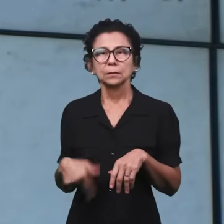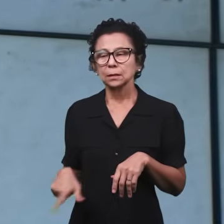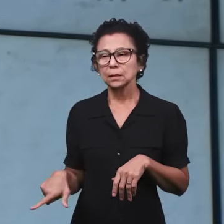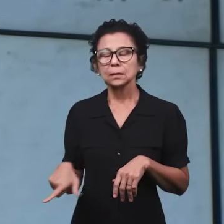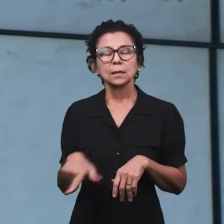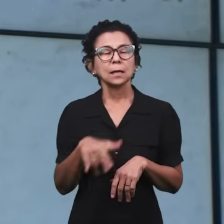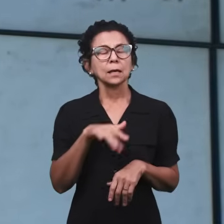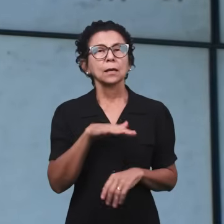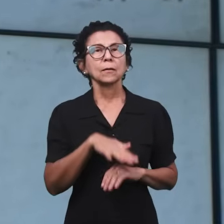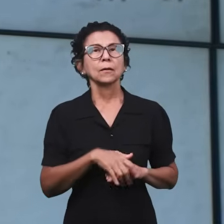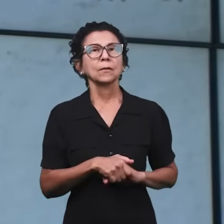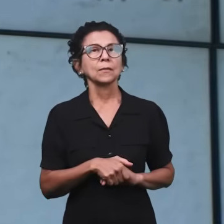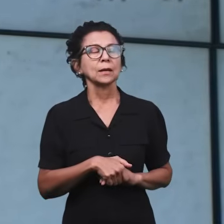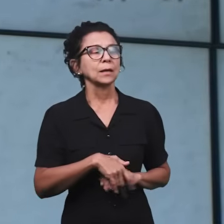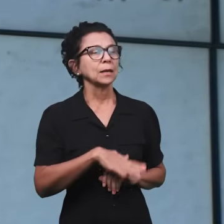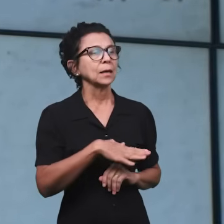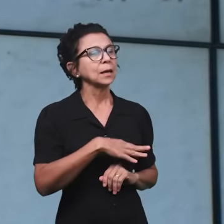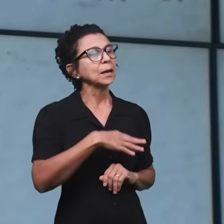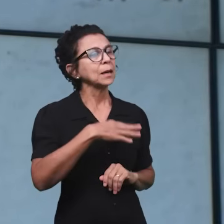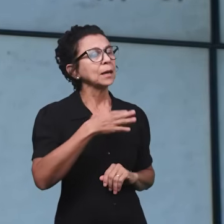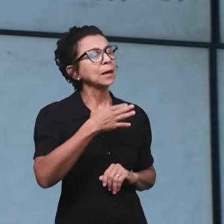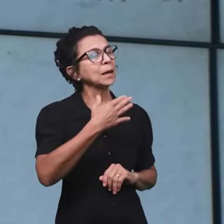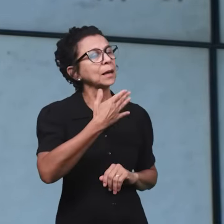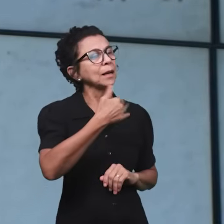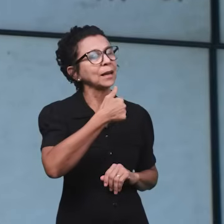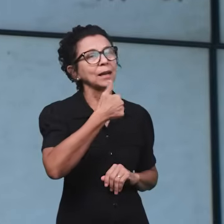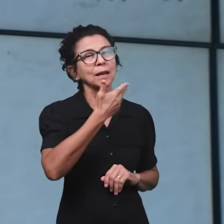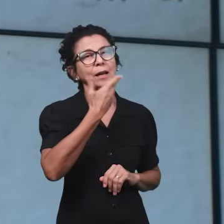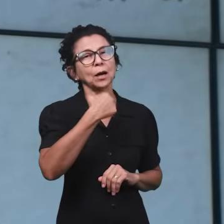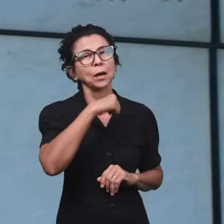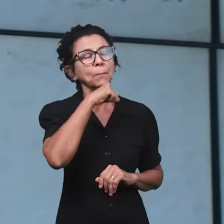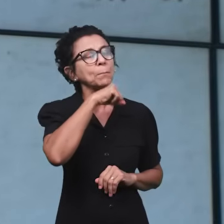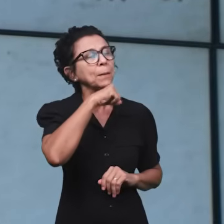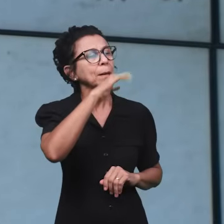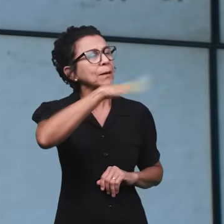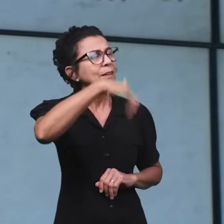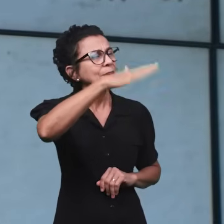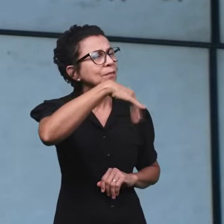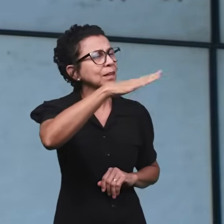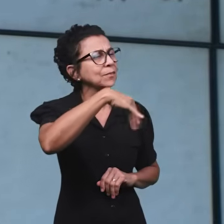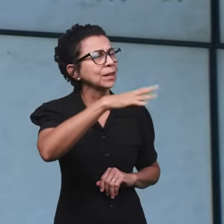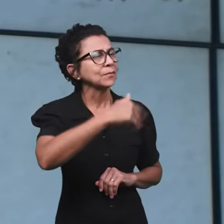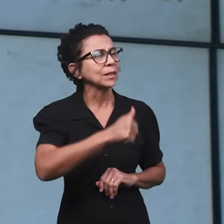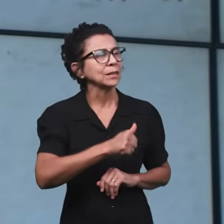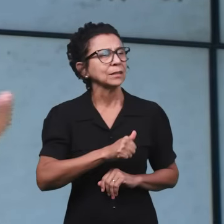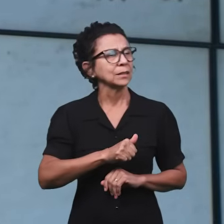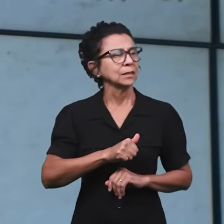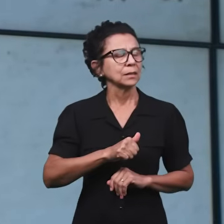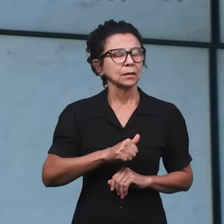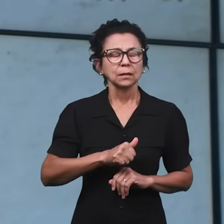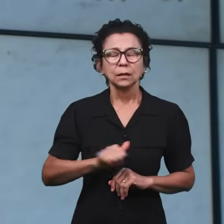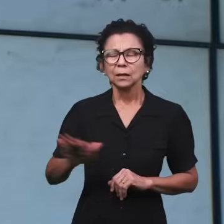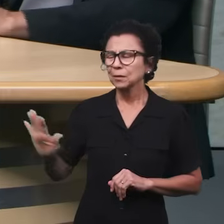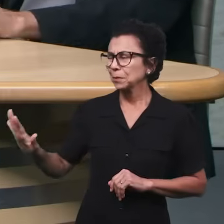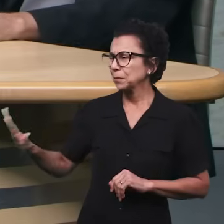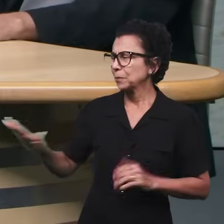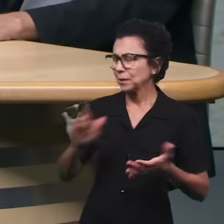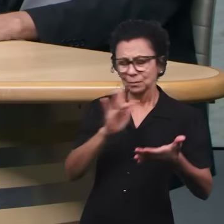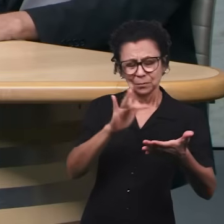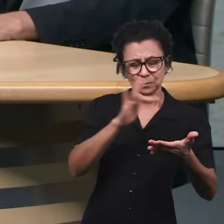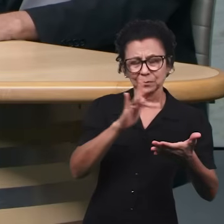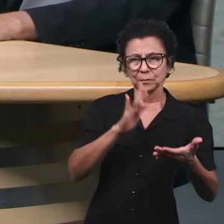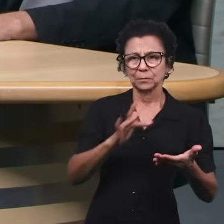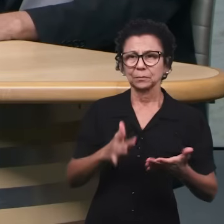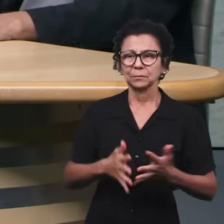criancinha vai chamar o pai para contar alguma coisa, para brincar, e ele está mexendo no telefone. Né? Então, assim, esse equilíbrio, né, pastor Marcelo, que é